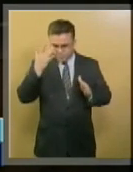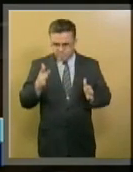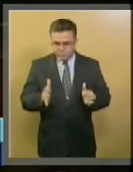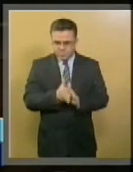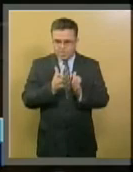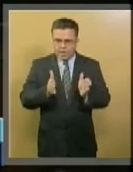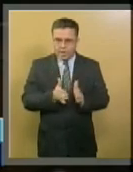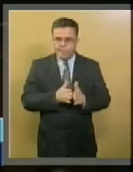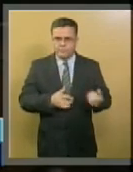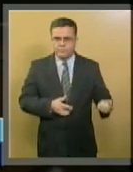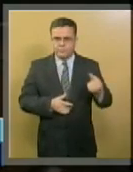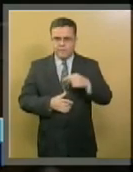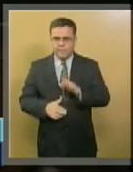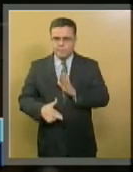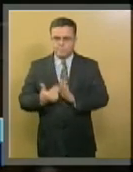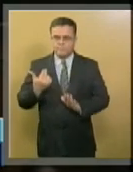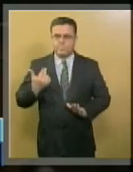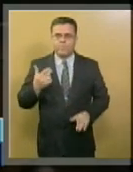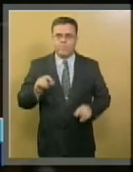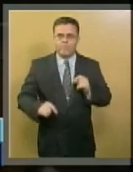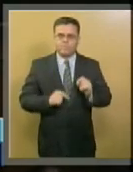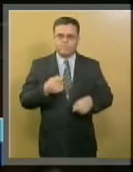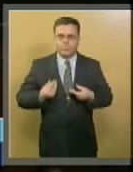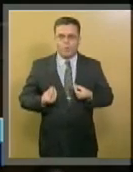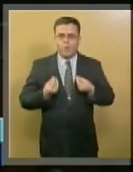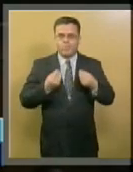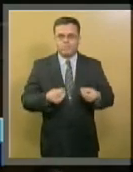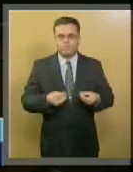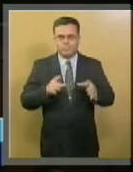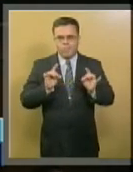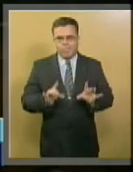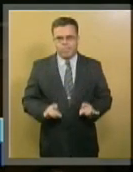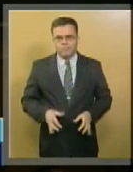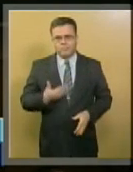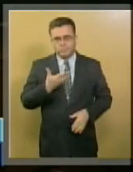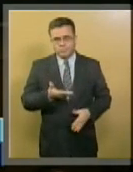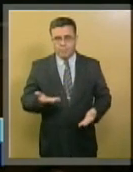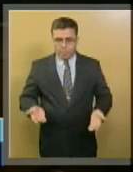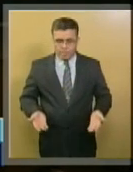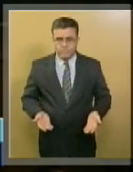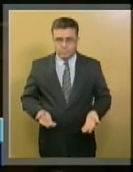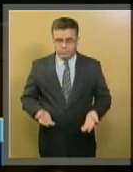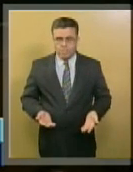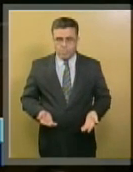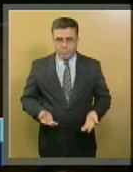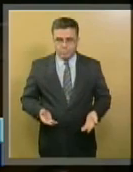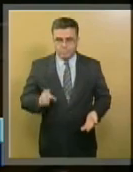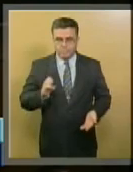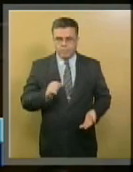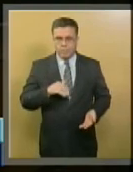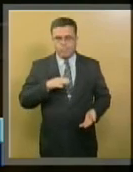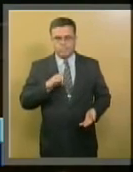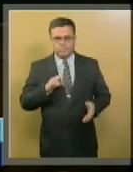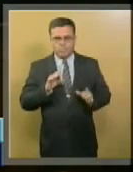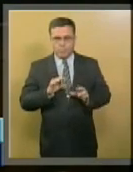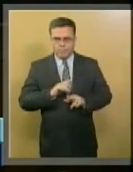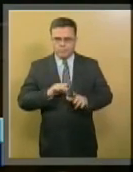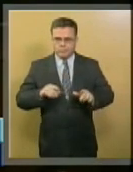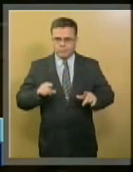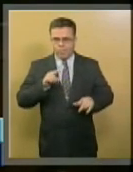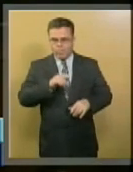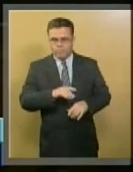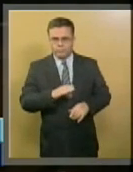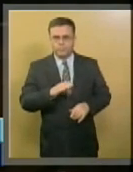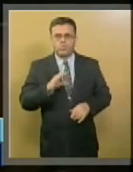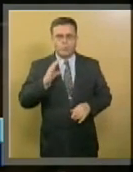e trazer para o centro de esterilização e devolver o animal devidamente castrado. Olha, SAMUVET, essa de cá é de Curitiba,